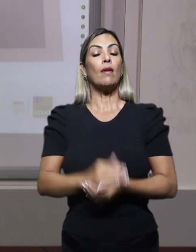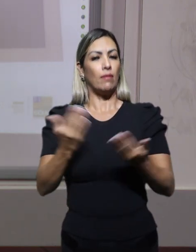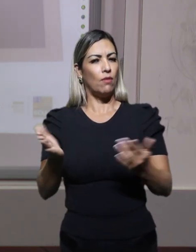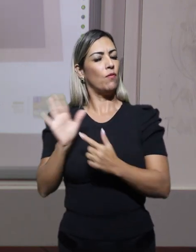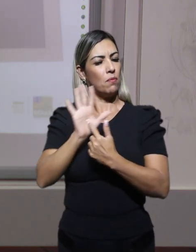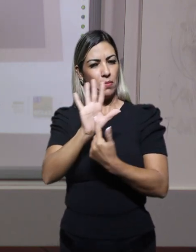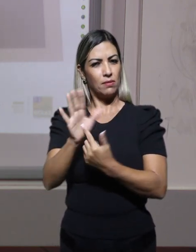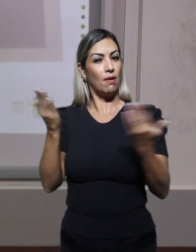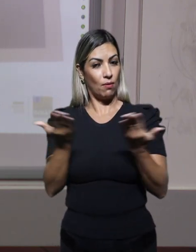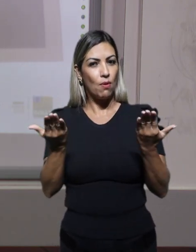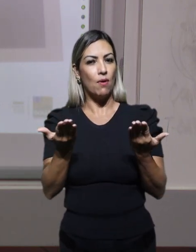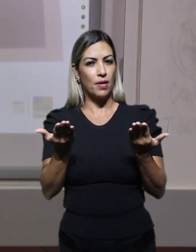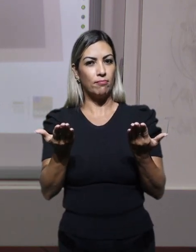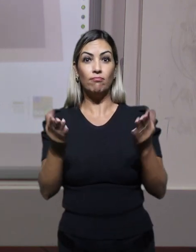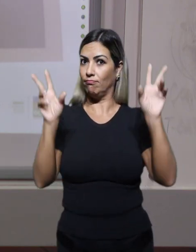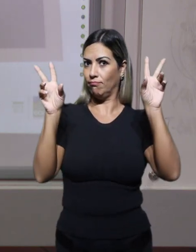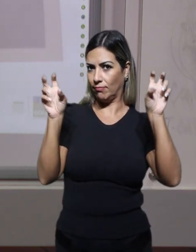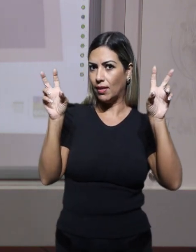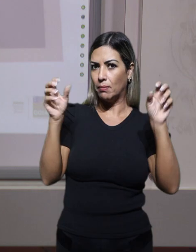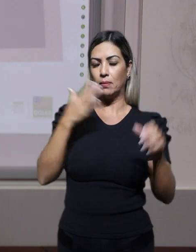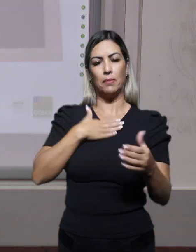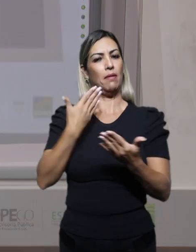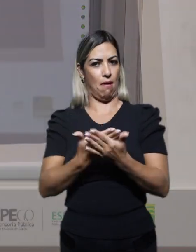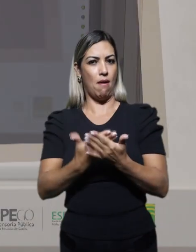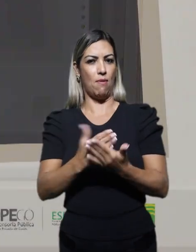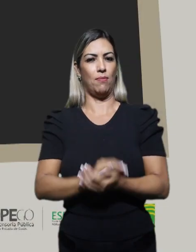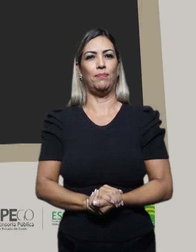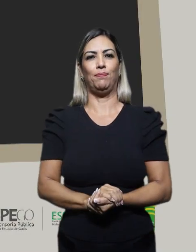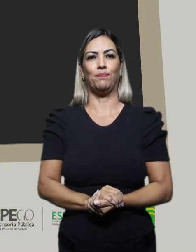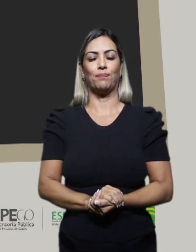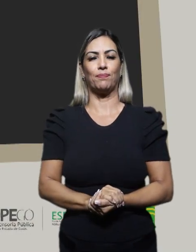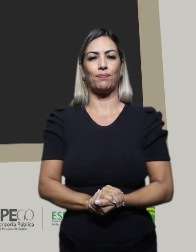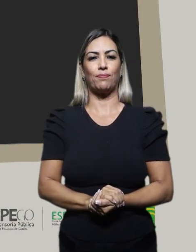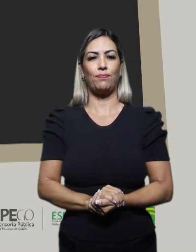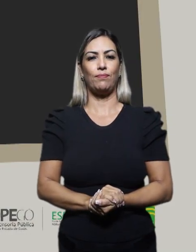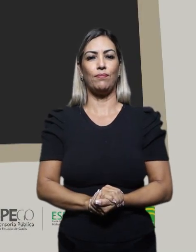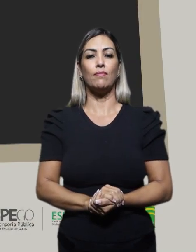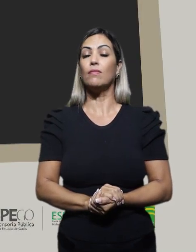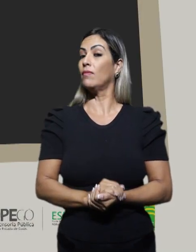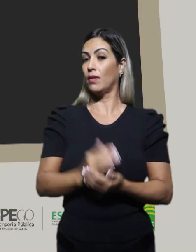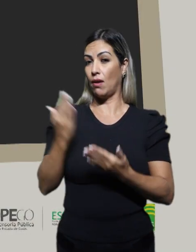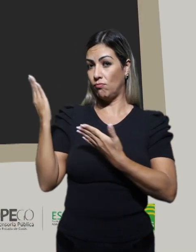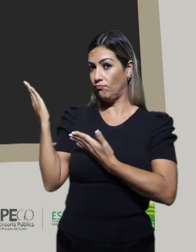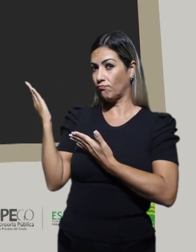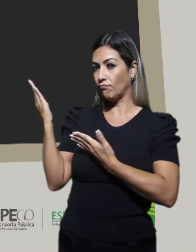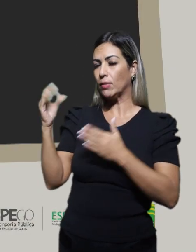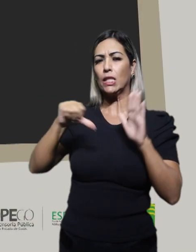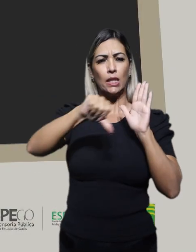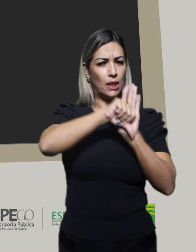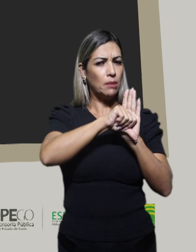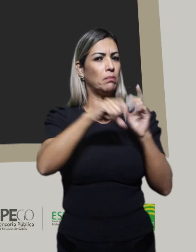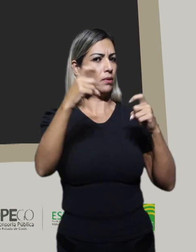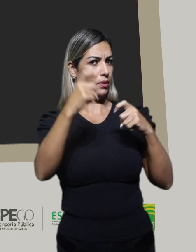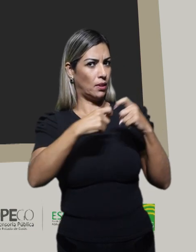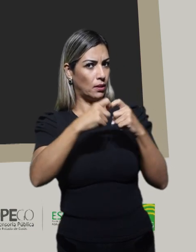aqui o tema da minha aula, que é sobre os crimes sexuais, crime